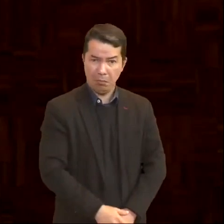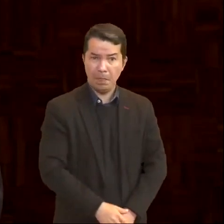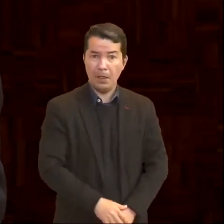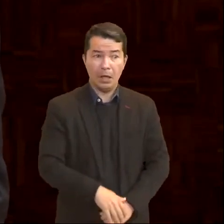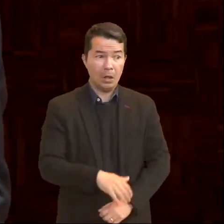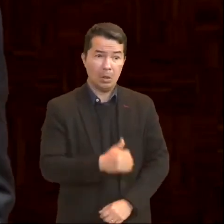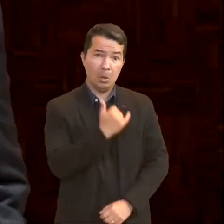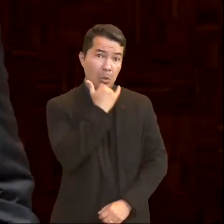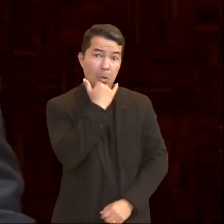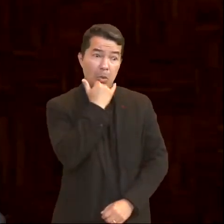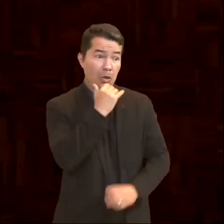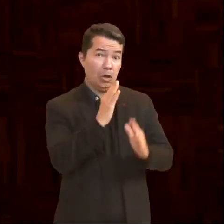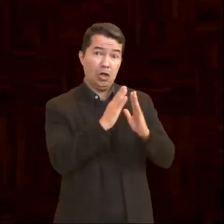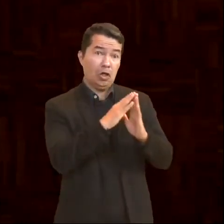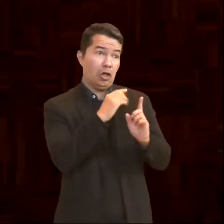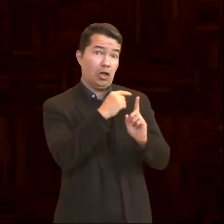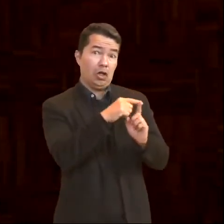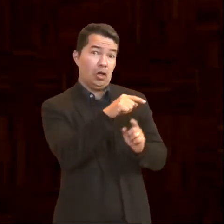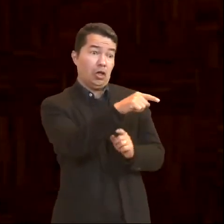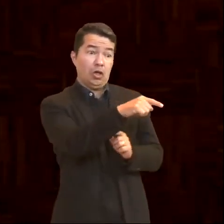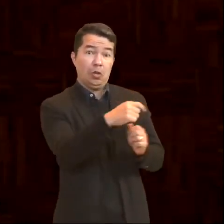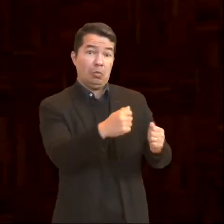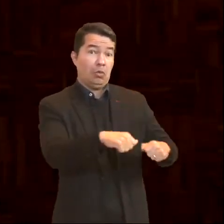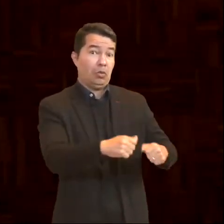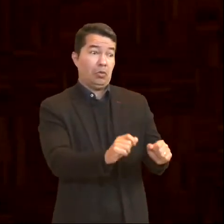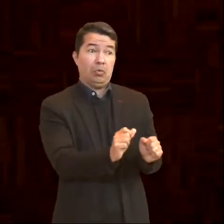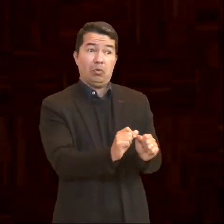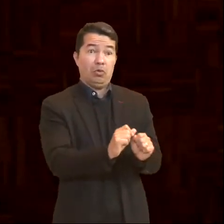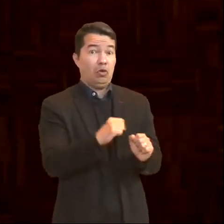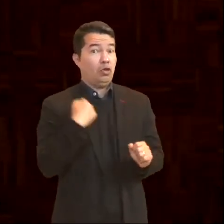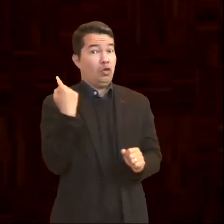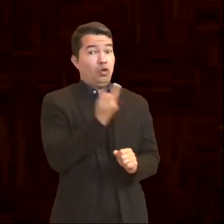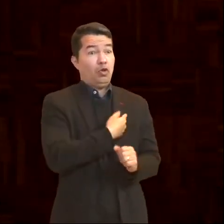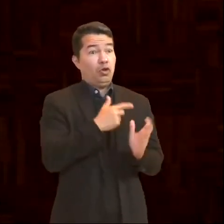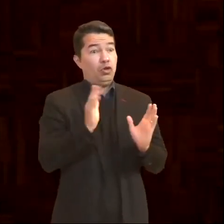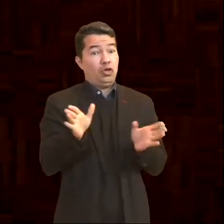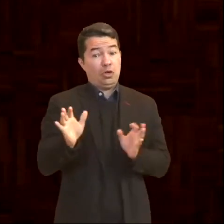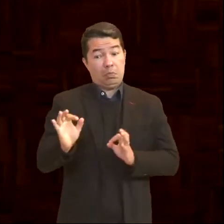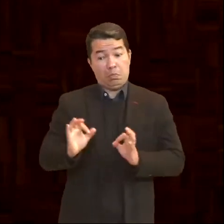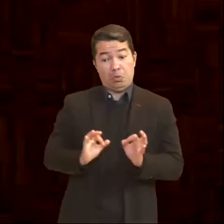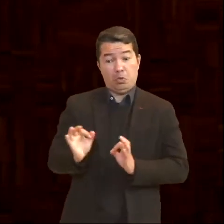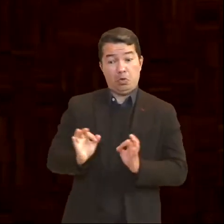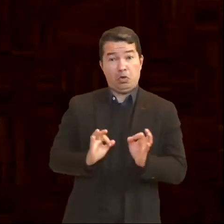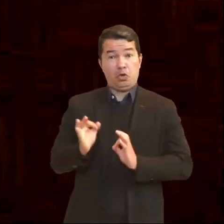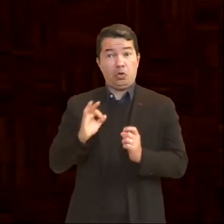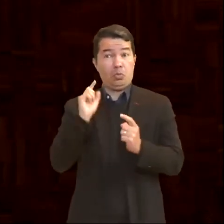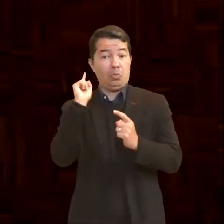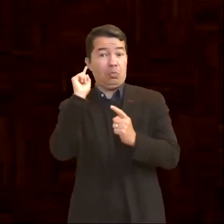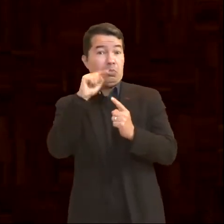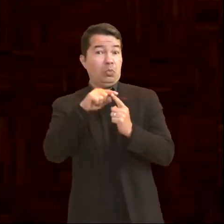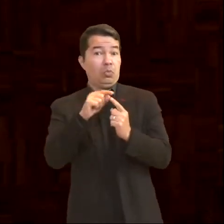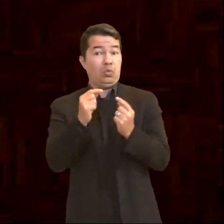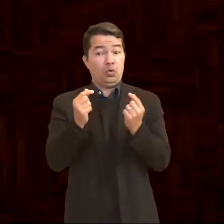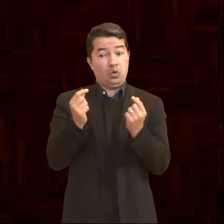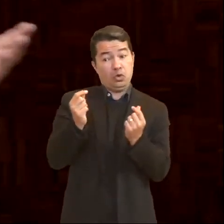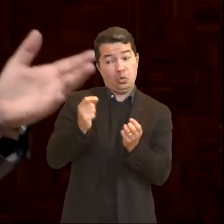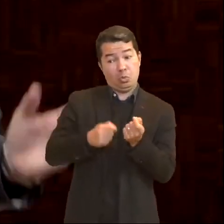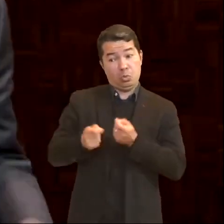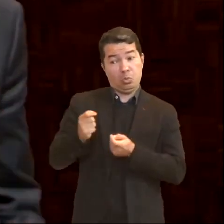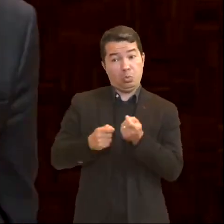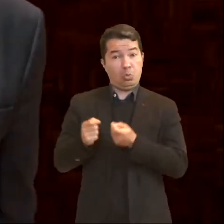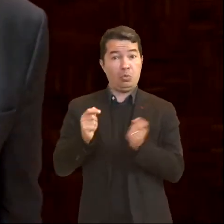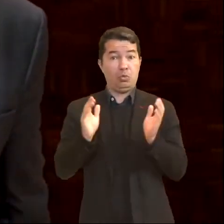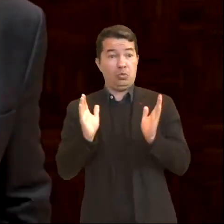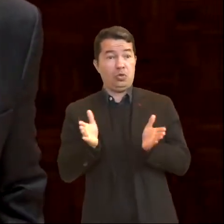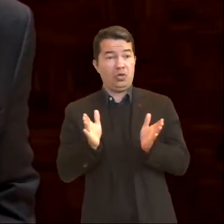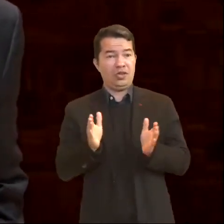ter que se virar sozinha, porque a gente já tem um projeto, a gente tem um plano, a gente tem um esquema, a gente tem um orçamento. Eu falei assim: então, como é que